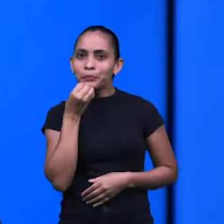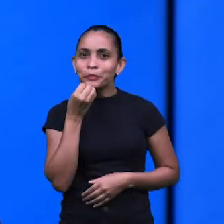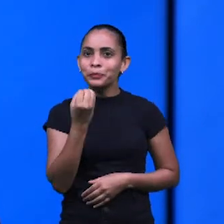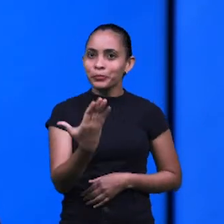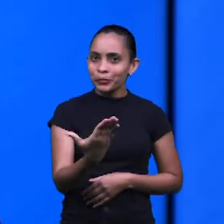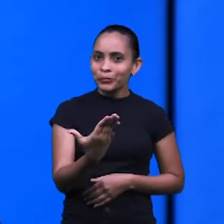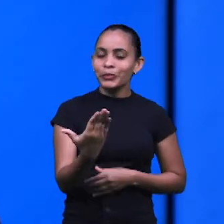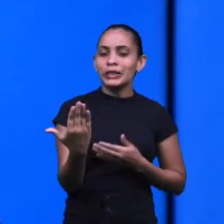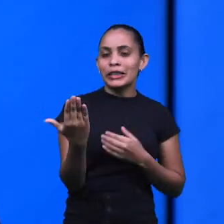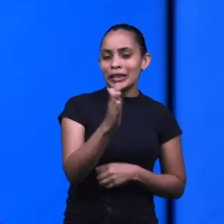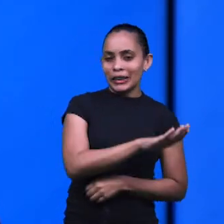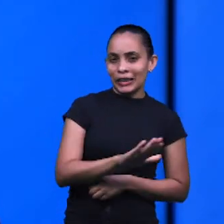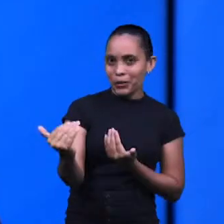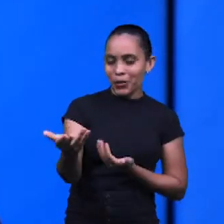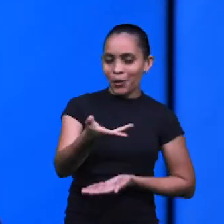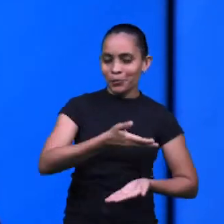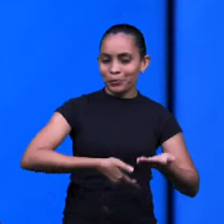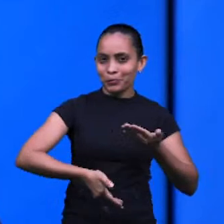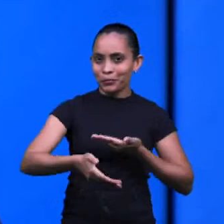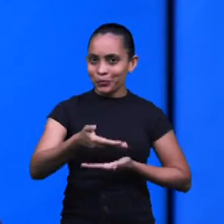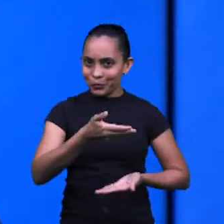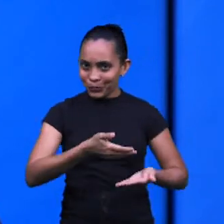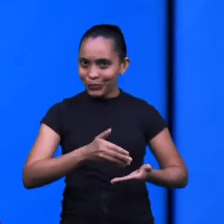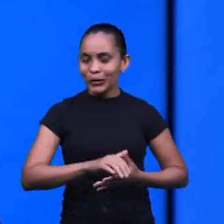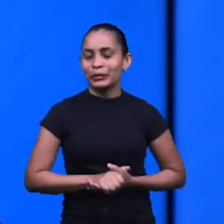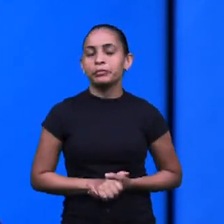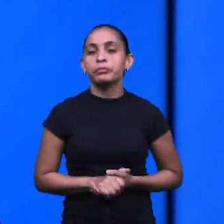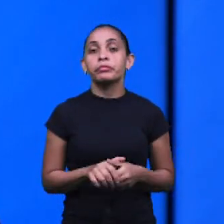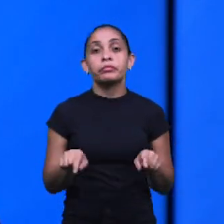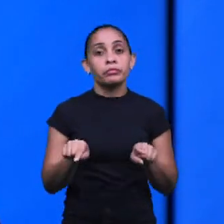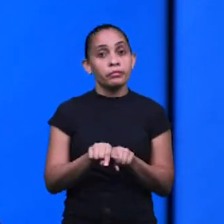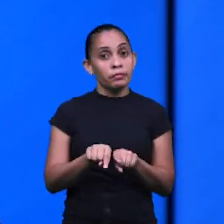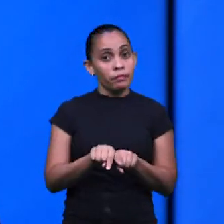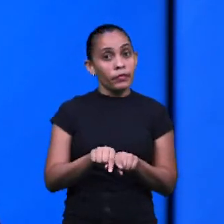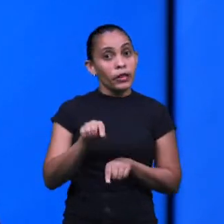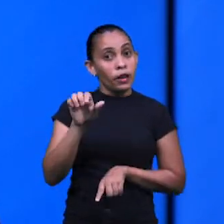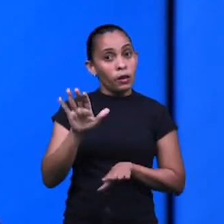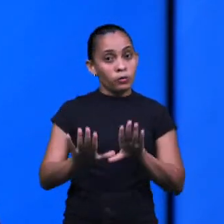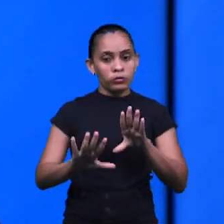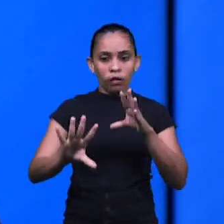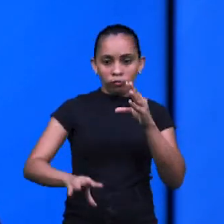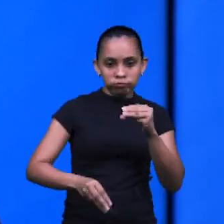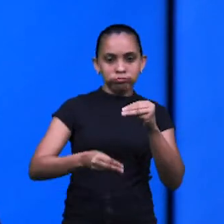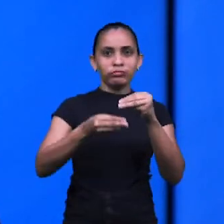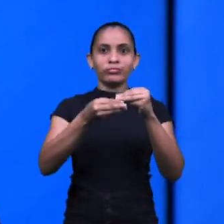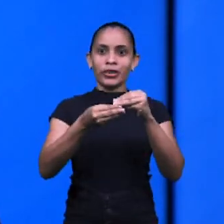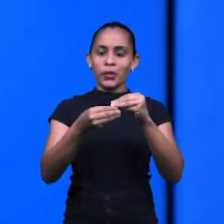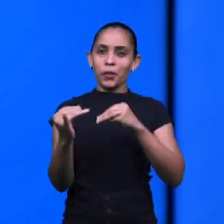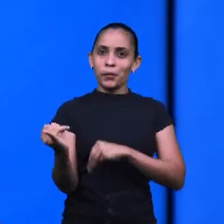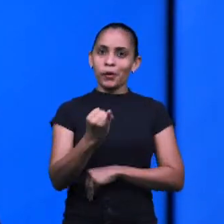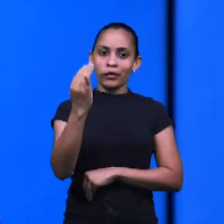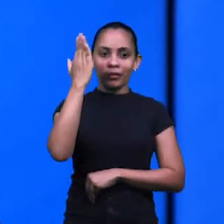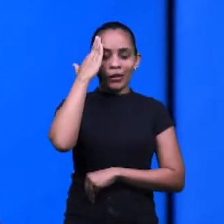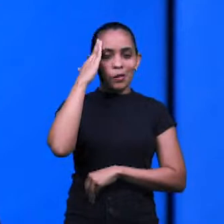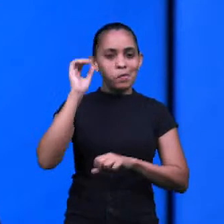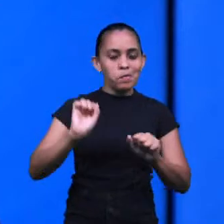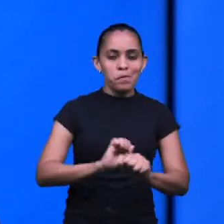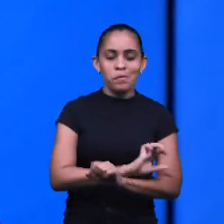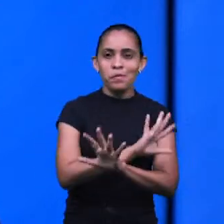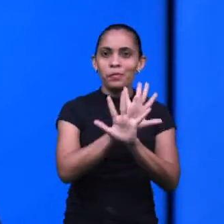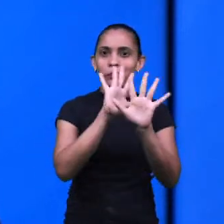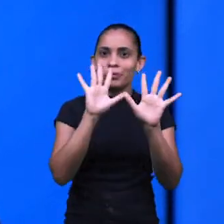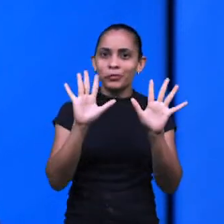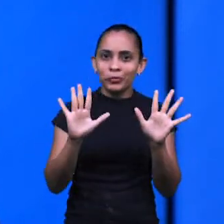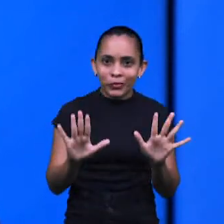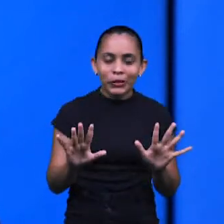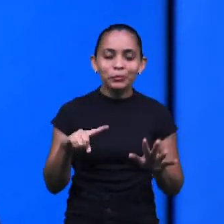crianças, intermediários e adolescentes têm, inclusive até com alguns acréscimos, esclarecimentos, respostas